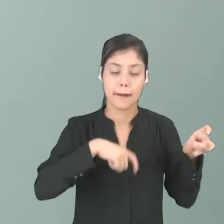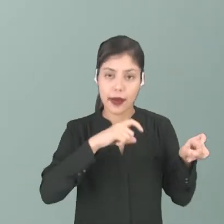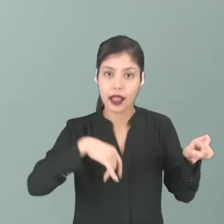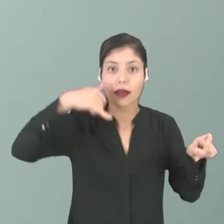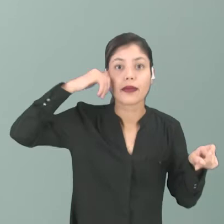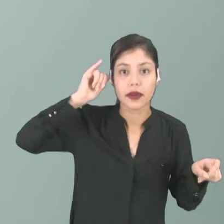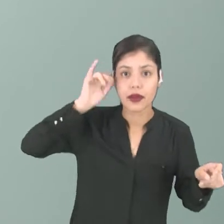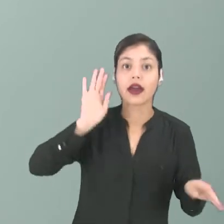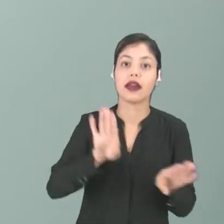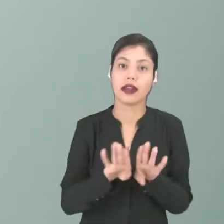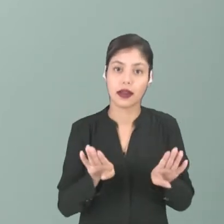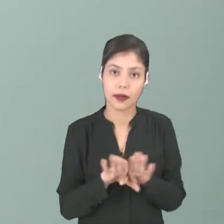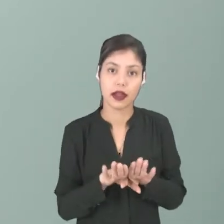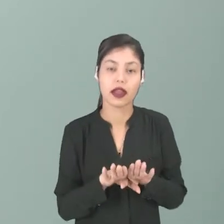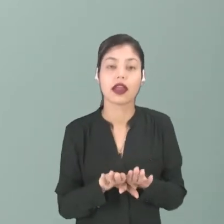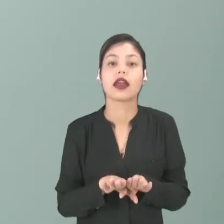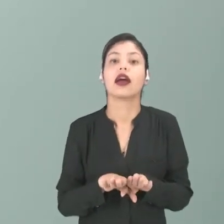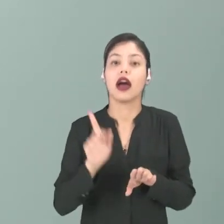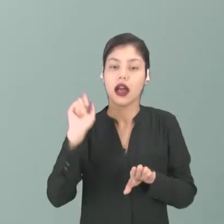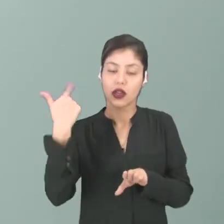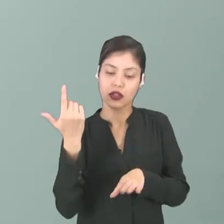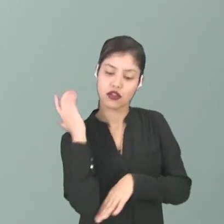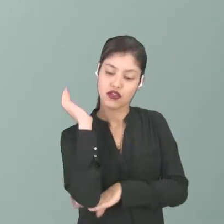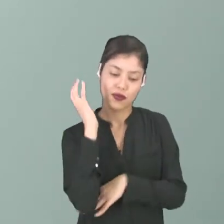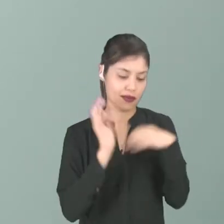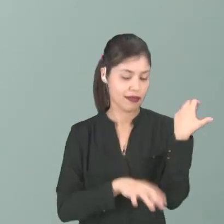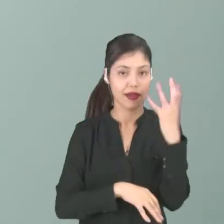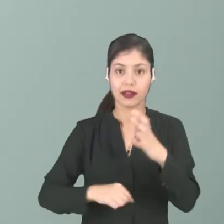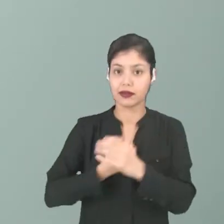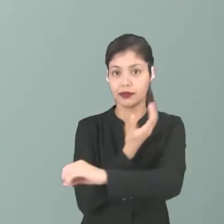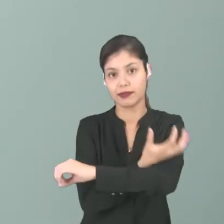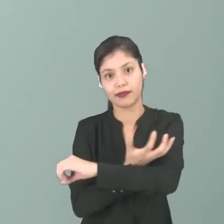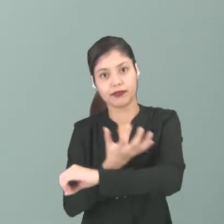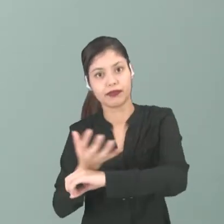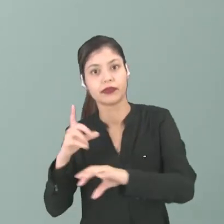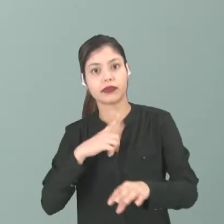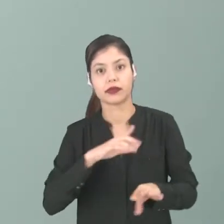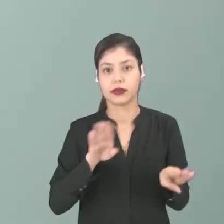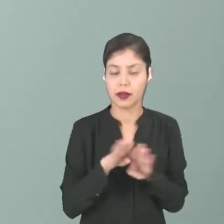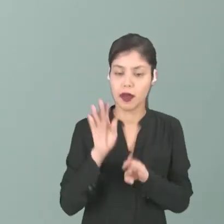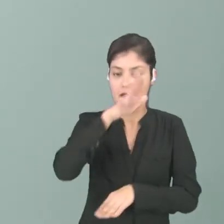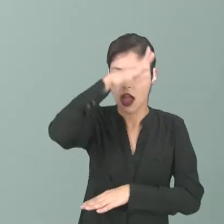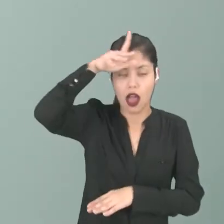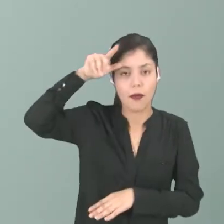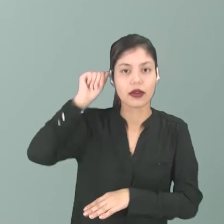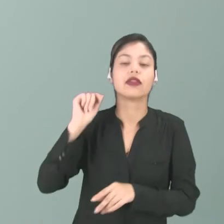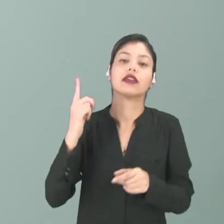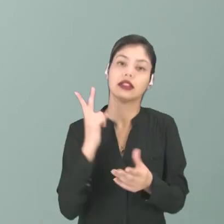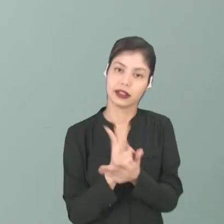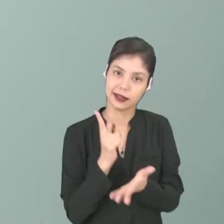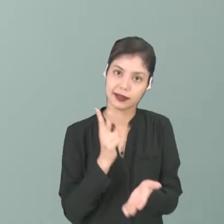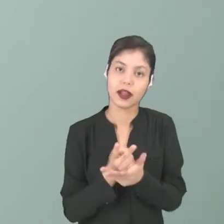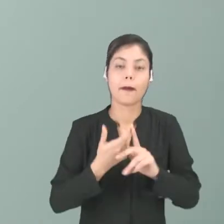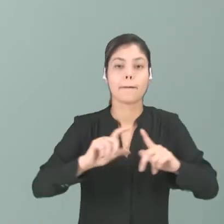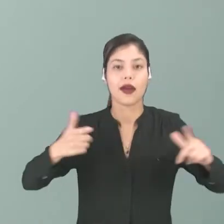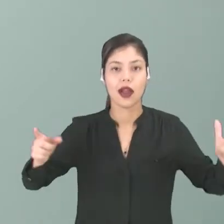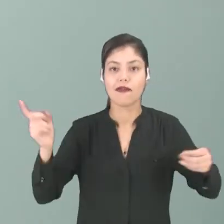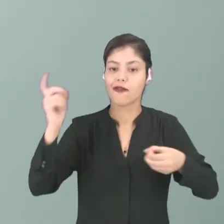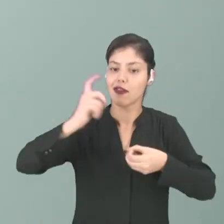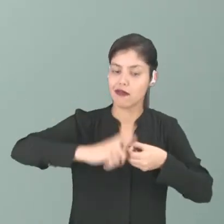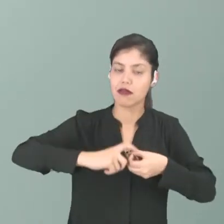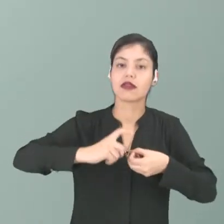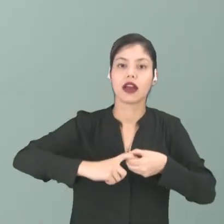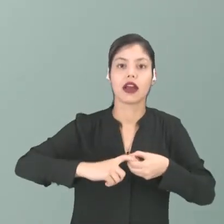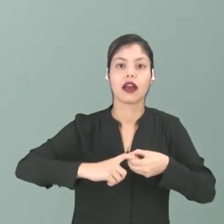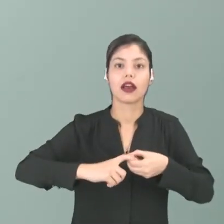pecuária, agricultura. Então, a ocupação em si da Amazônia sempre vai ser, em sua maior parte, voltada para